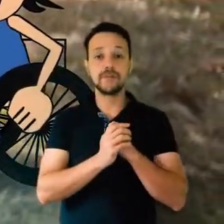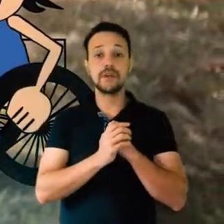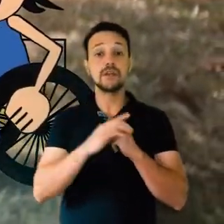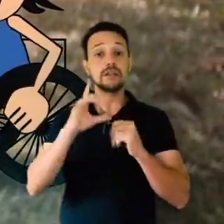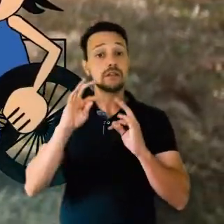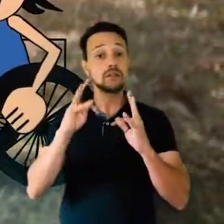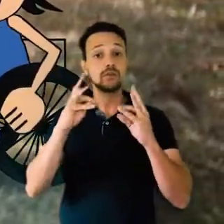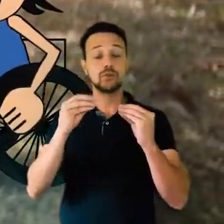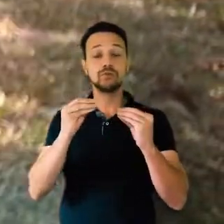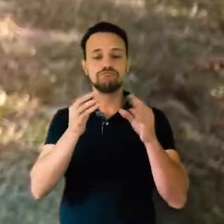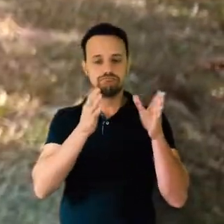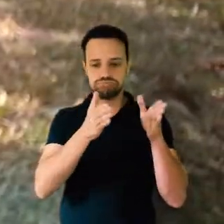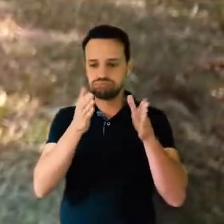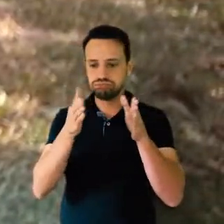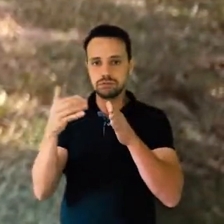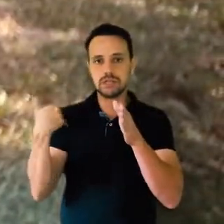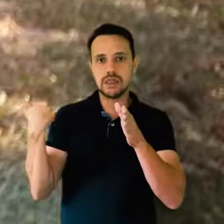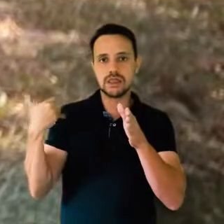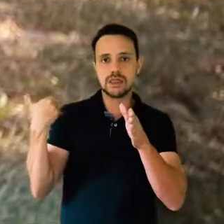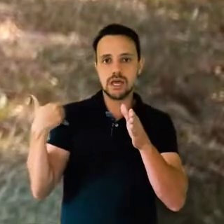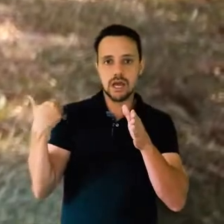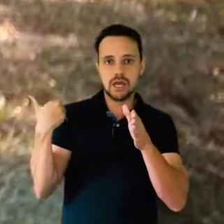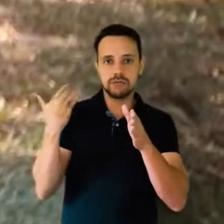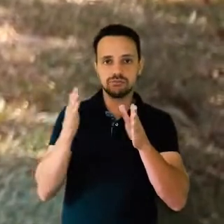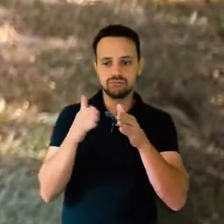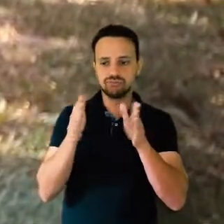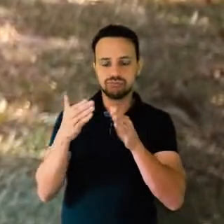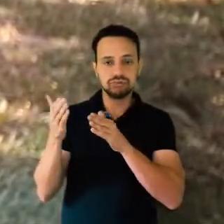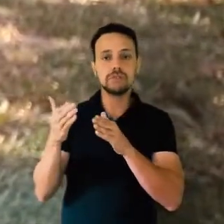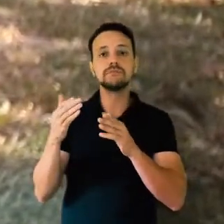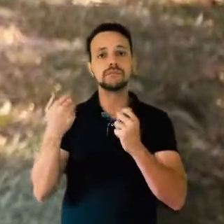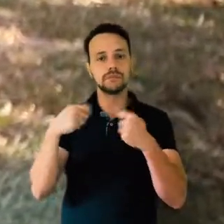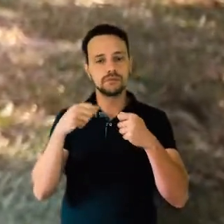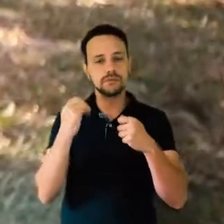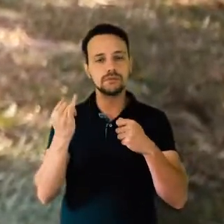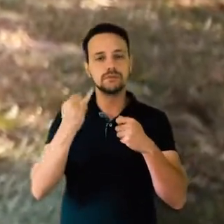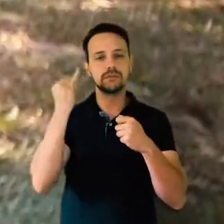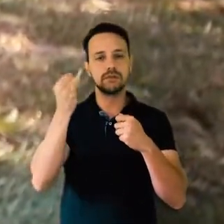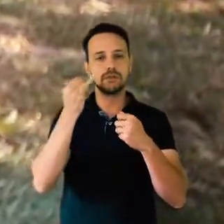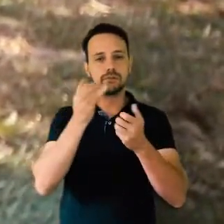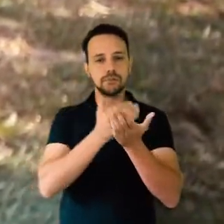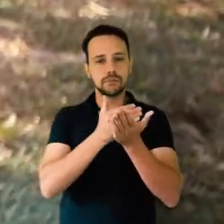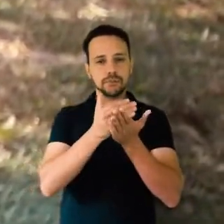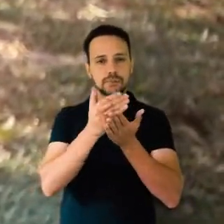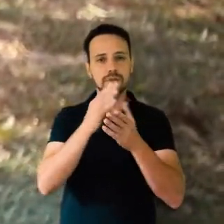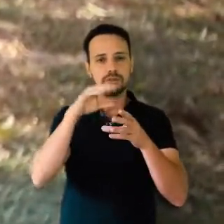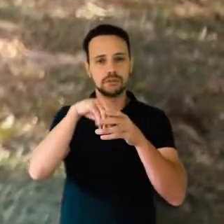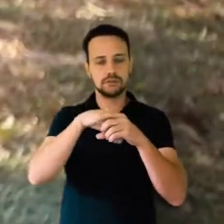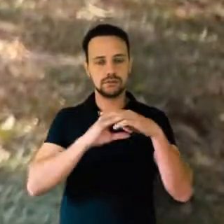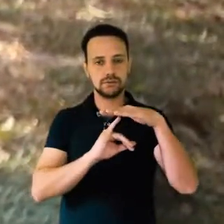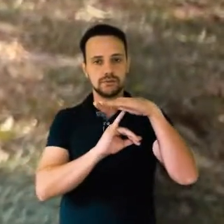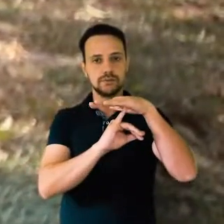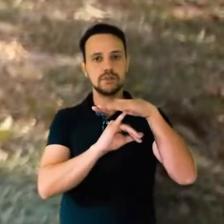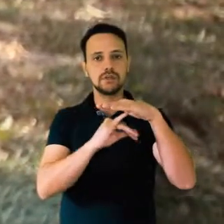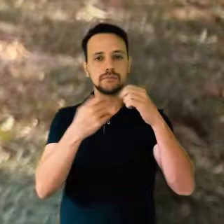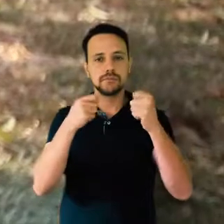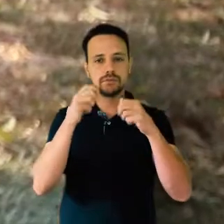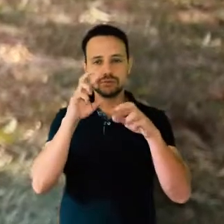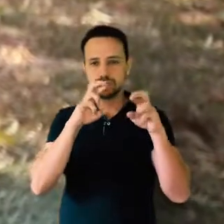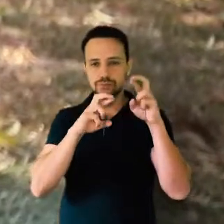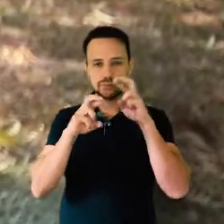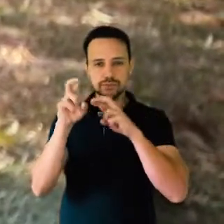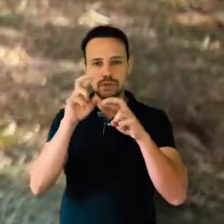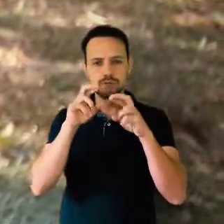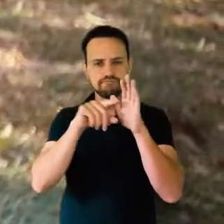E dentro de todas as faixas etárias é muito importante, já no início do acompanhamento aqui na instituição, a gente fazer